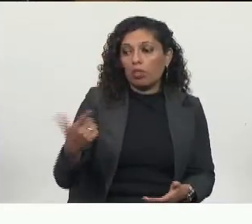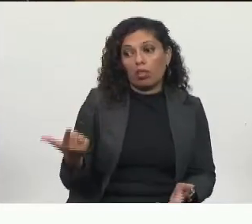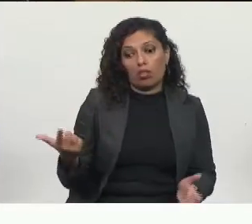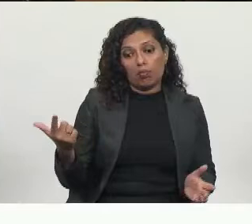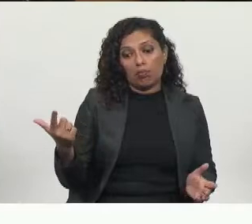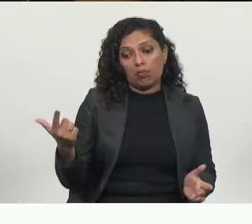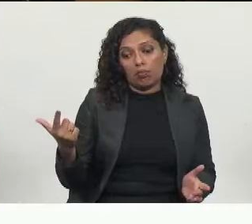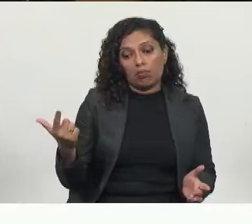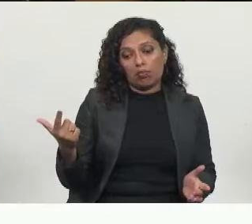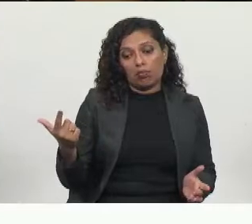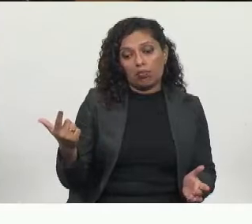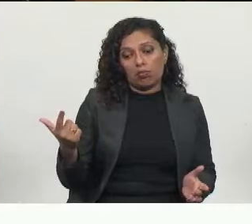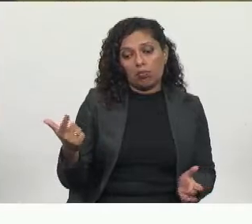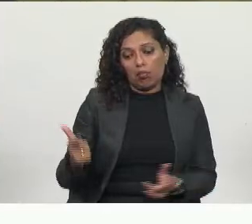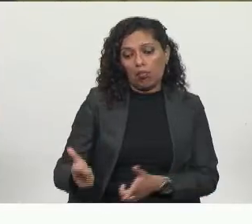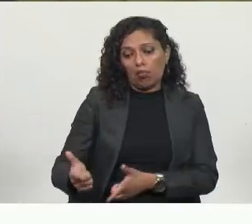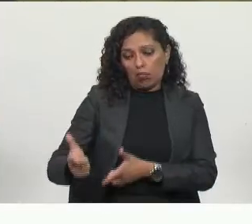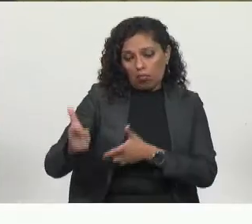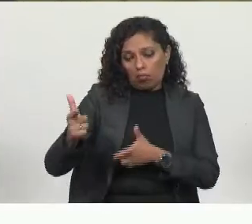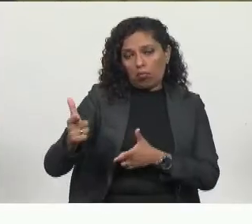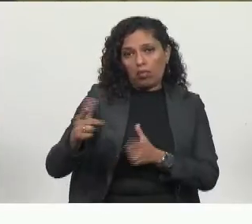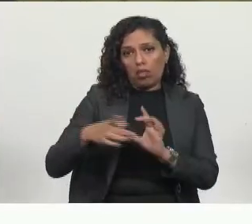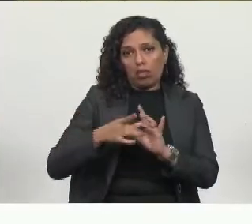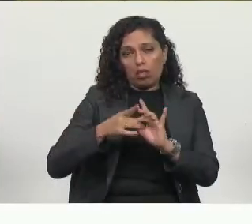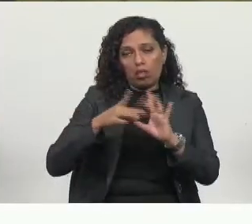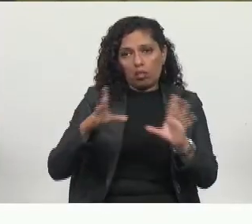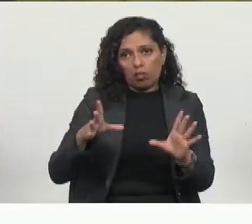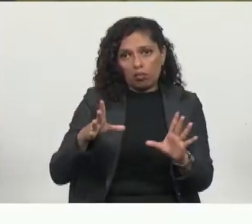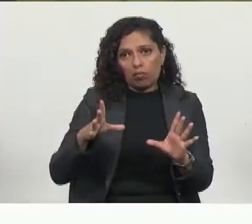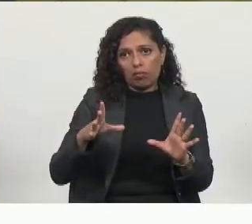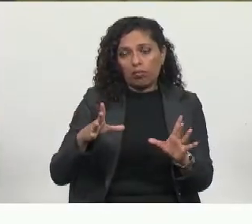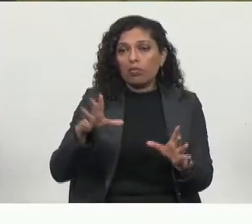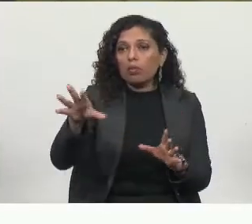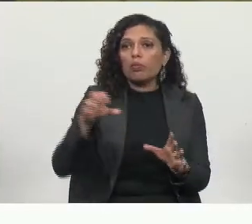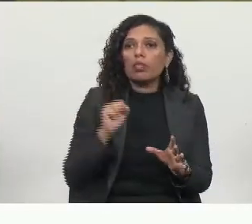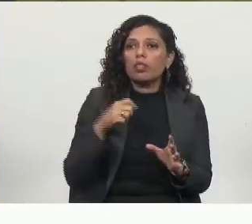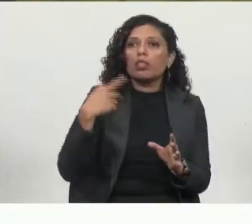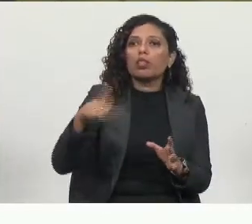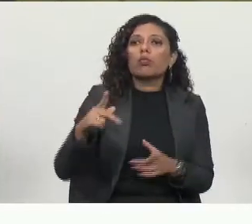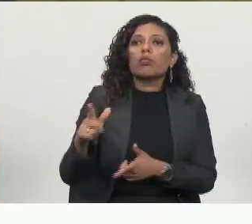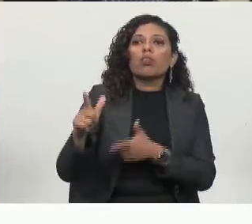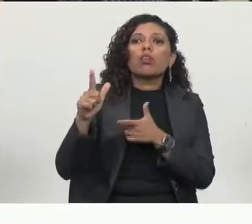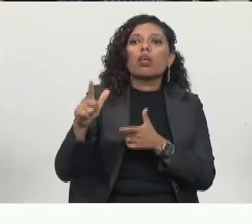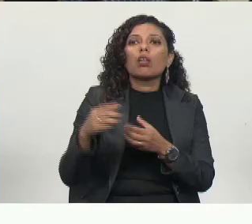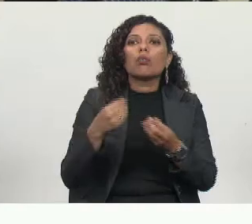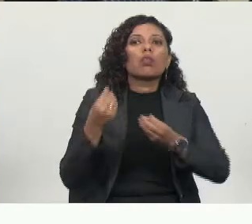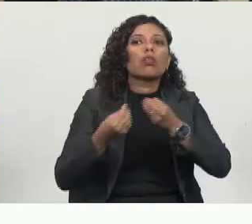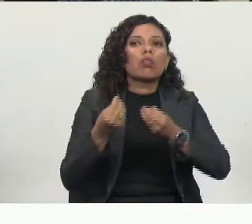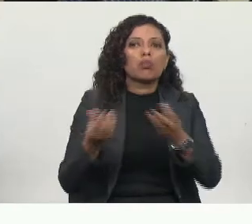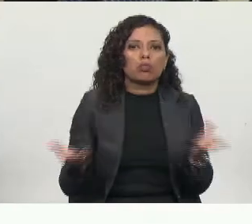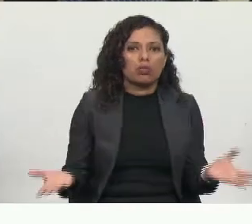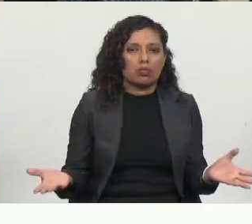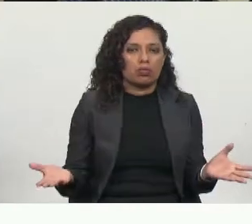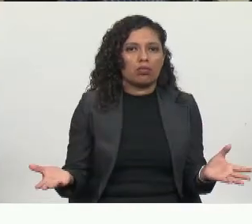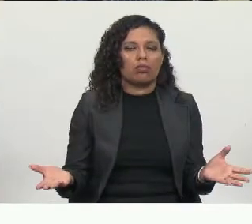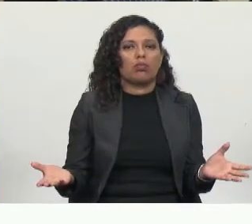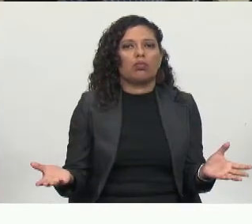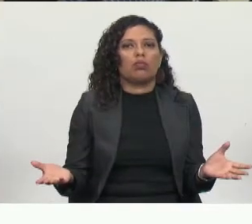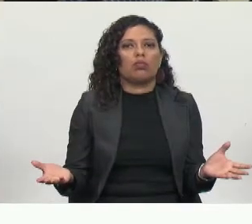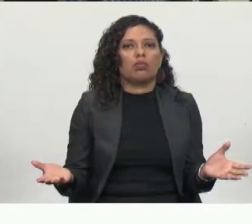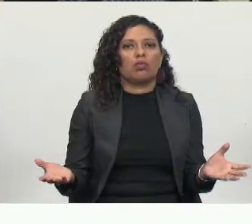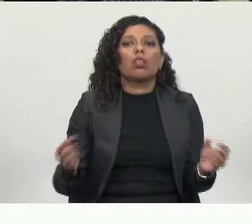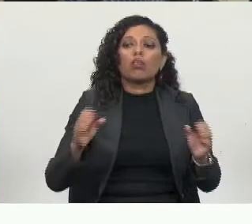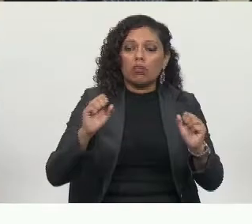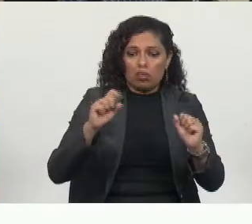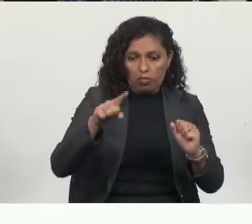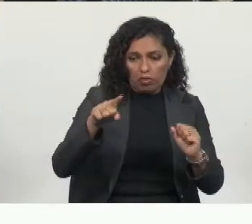É crime, né? Quem não tem porte... O que diz a lei do porte? Tem que ver... CD, aí você falou, você pode me